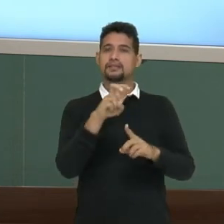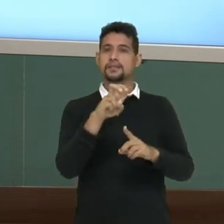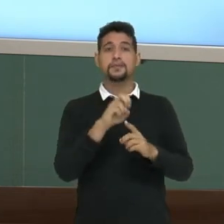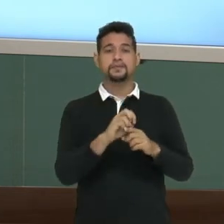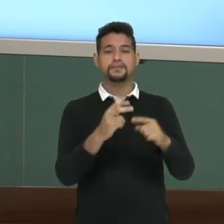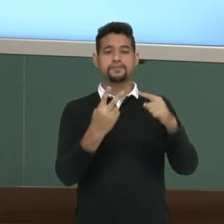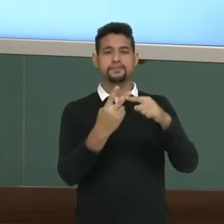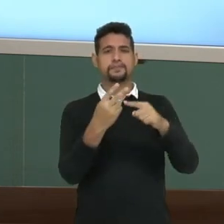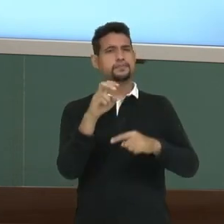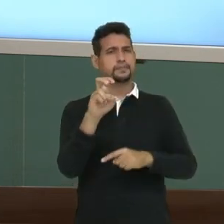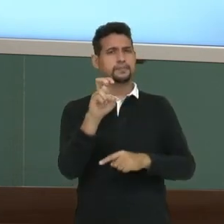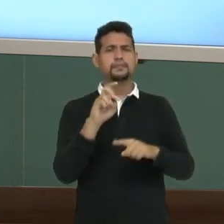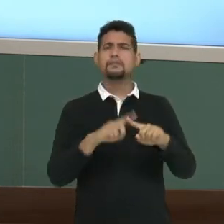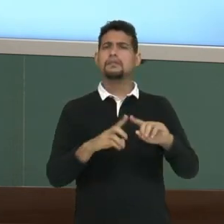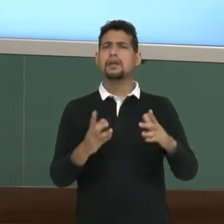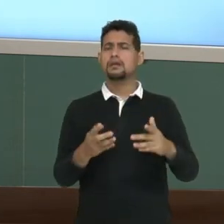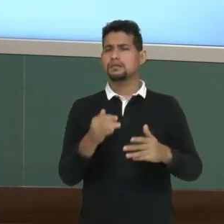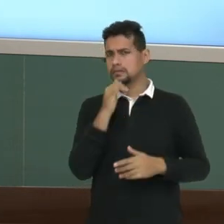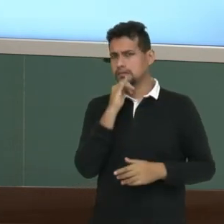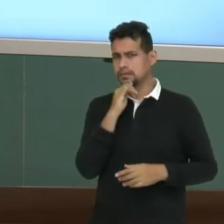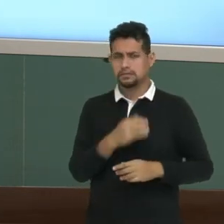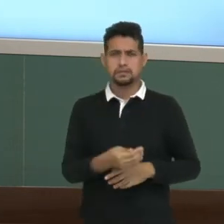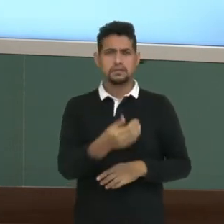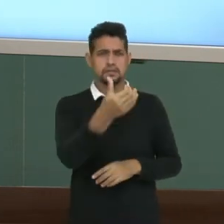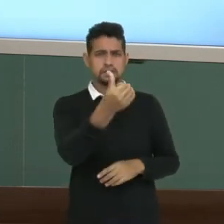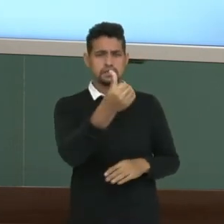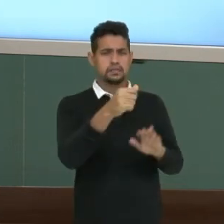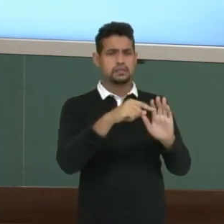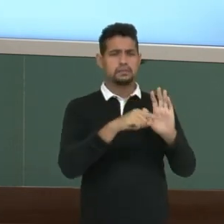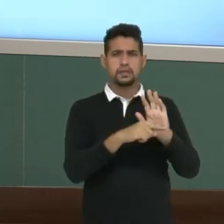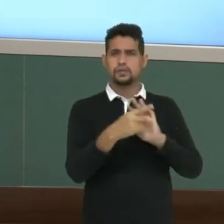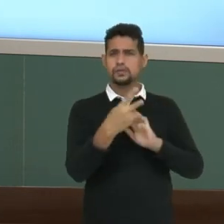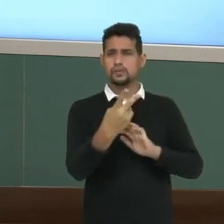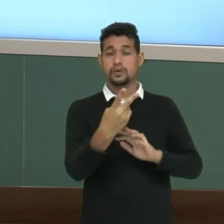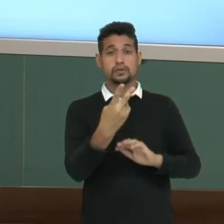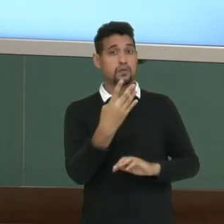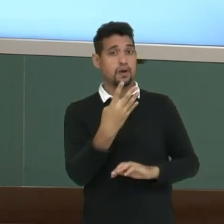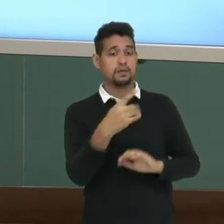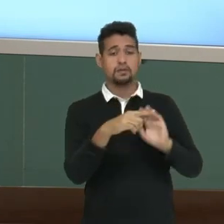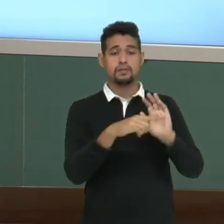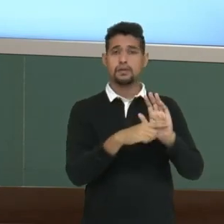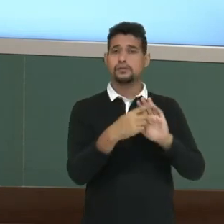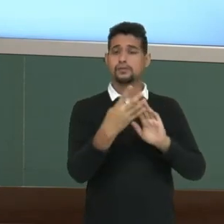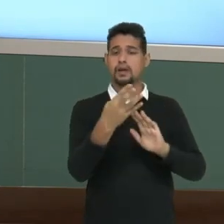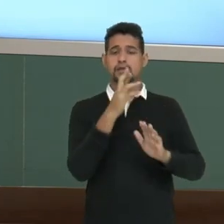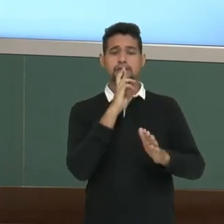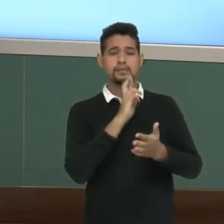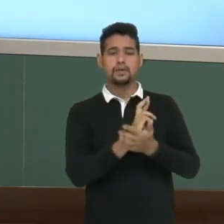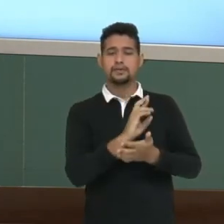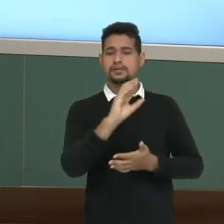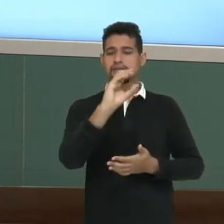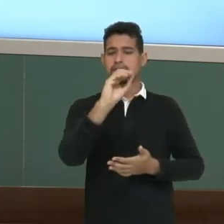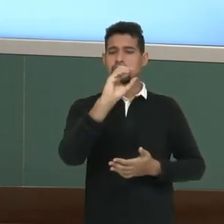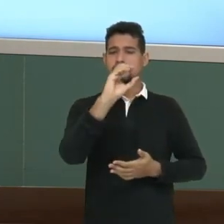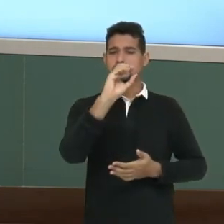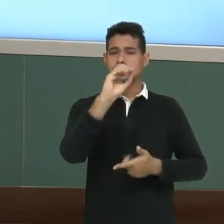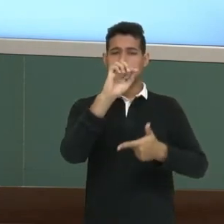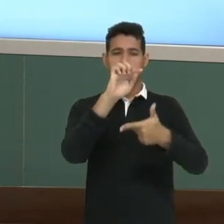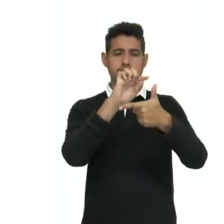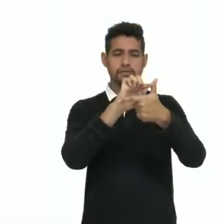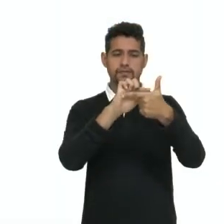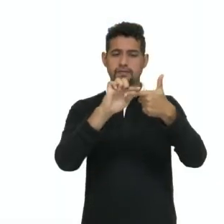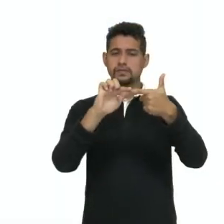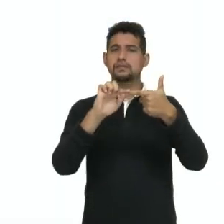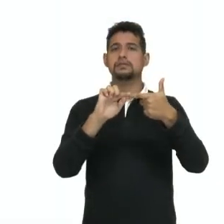de 5. Aqui, ó, 6 menos 2, 4 menos 4, 0. 0 dividido por raiz